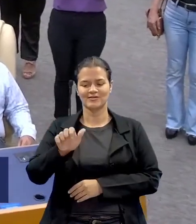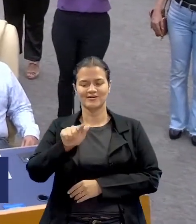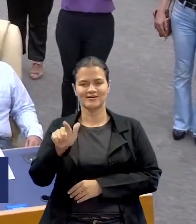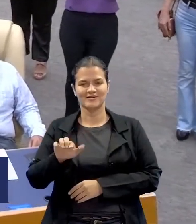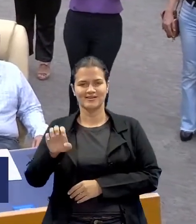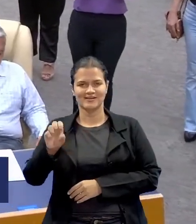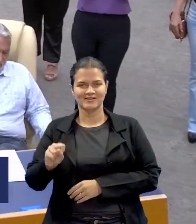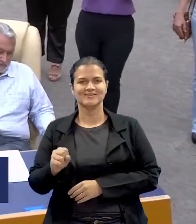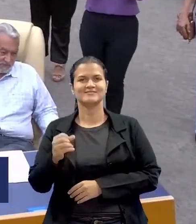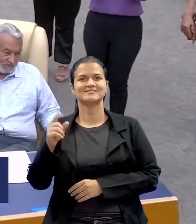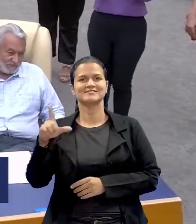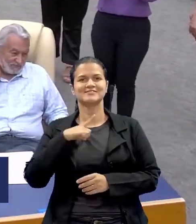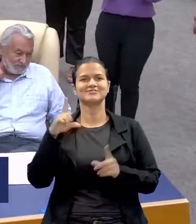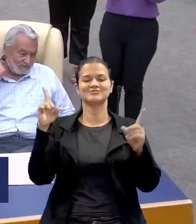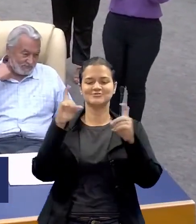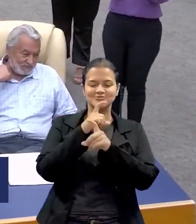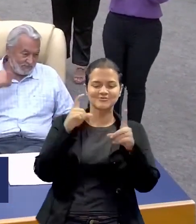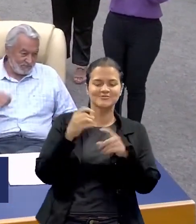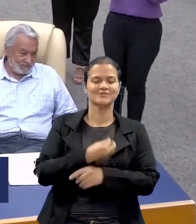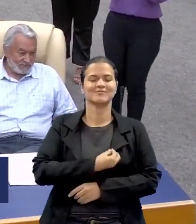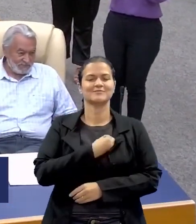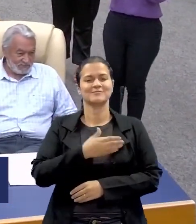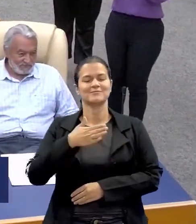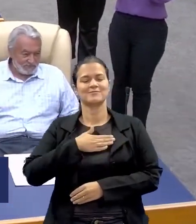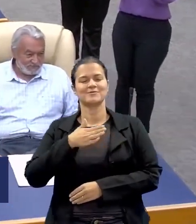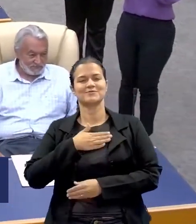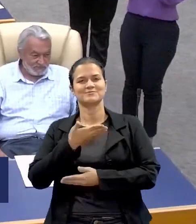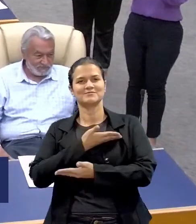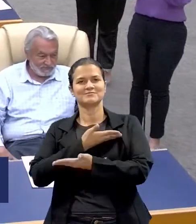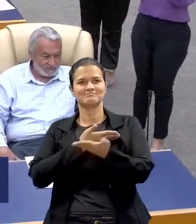vida. Aos meus irmãos aqui,